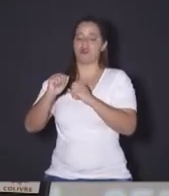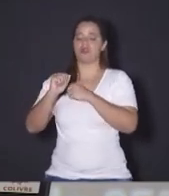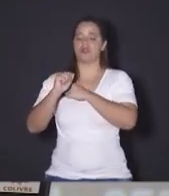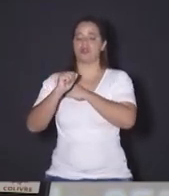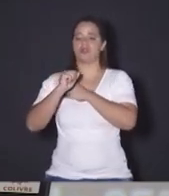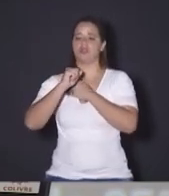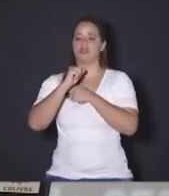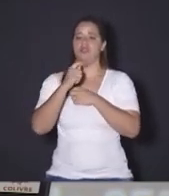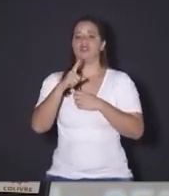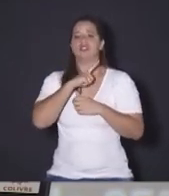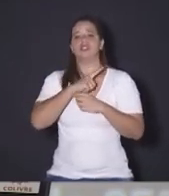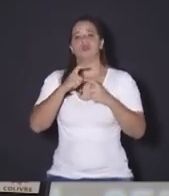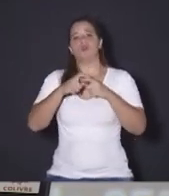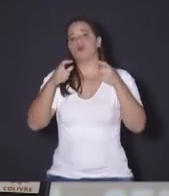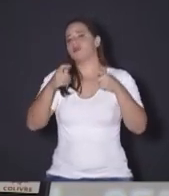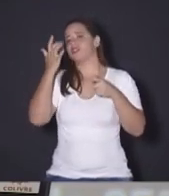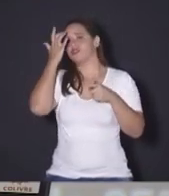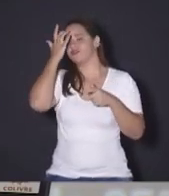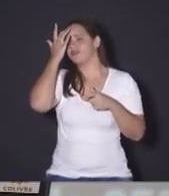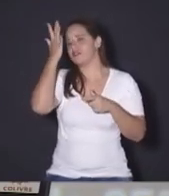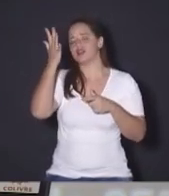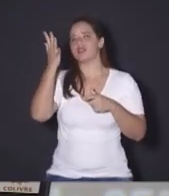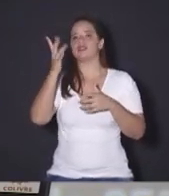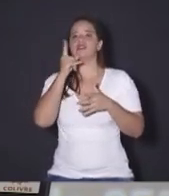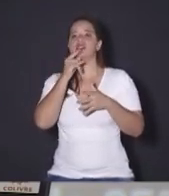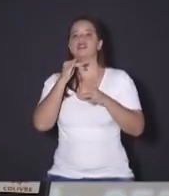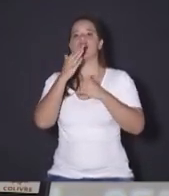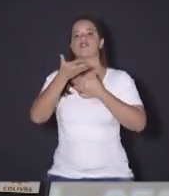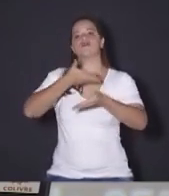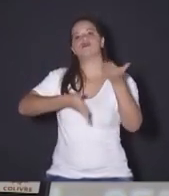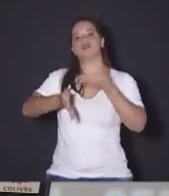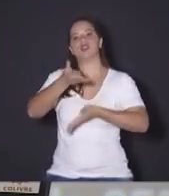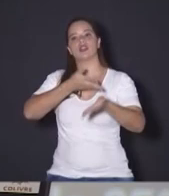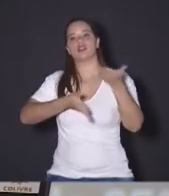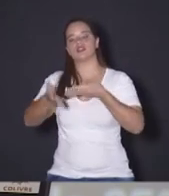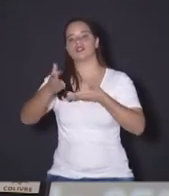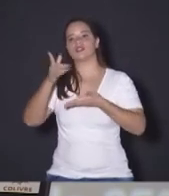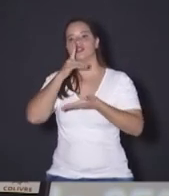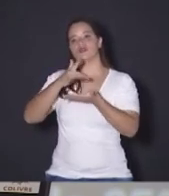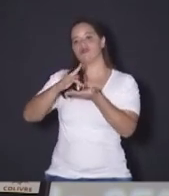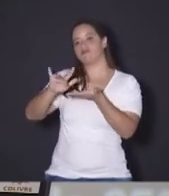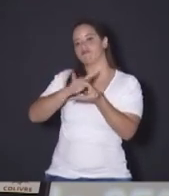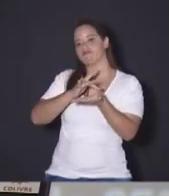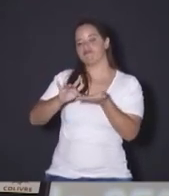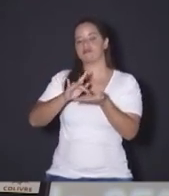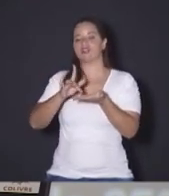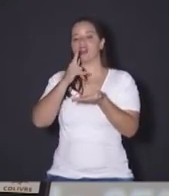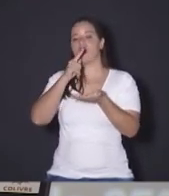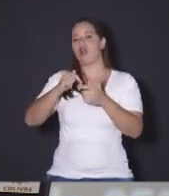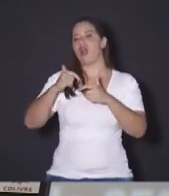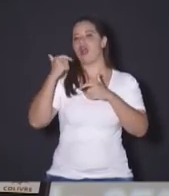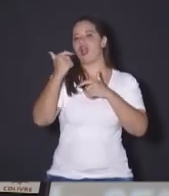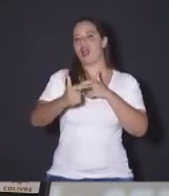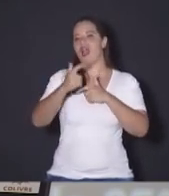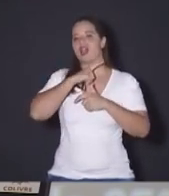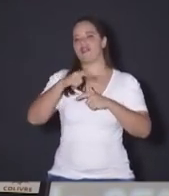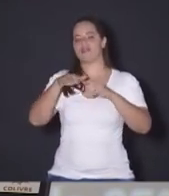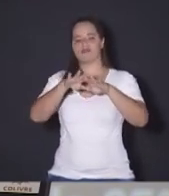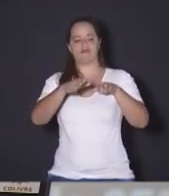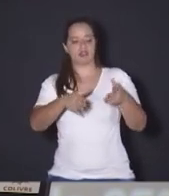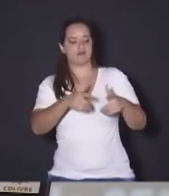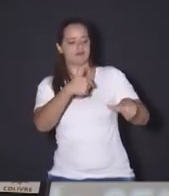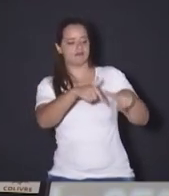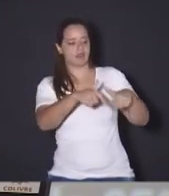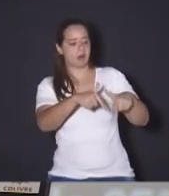a gente tem um pouco mais de facilidade pra interagir com os meios digitais além da nossa mesa de trabalho